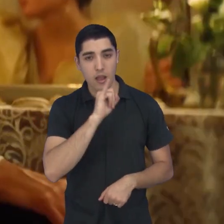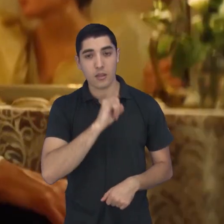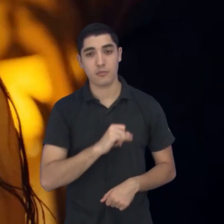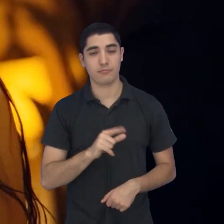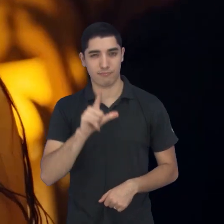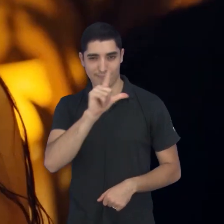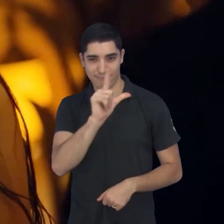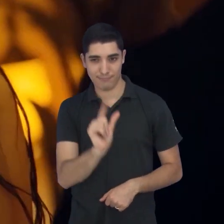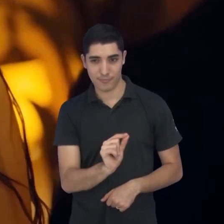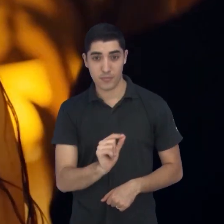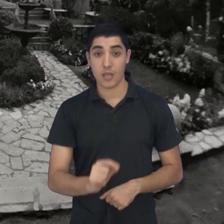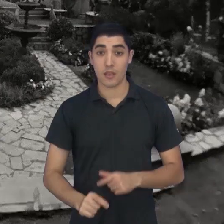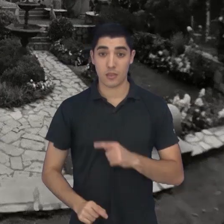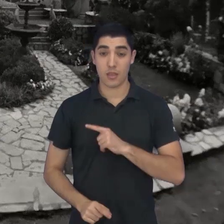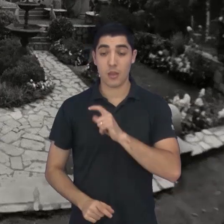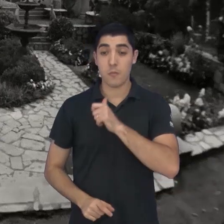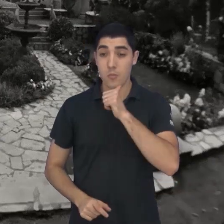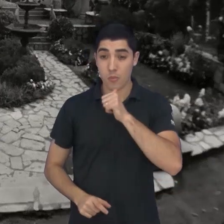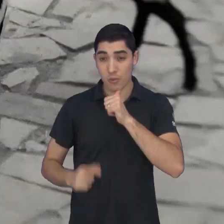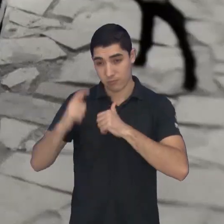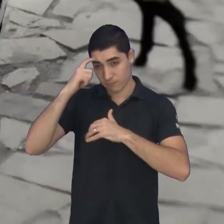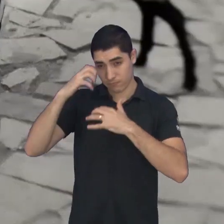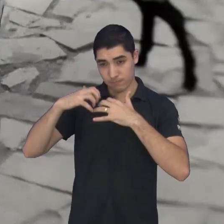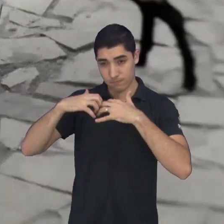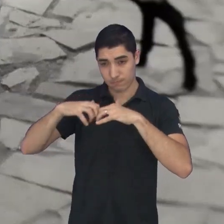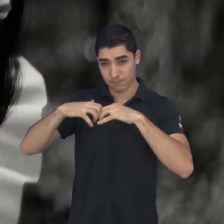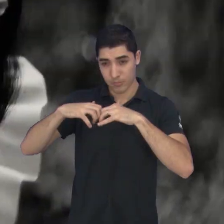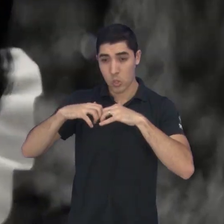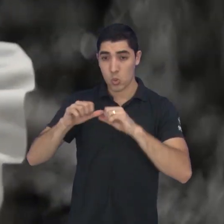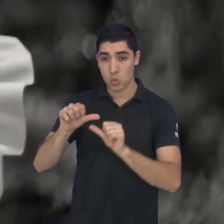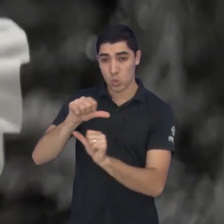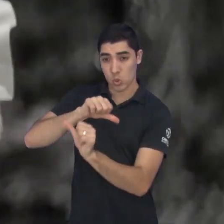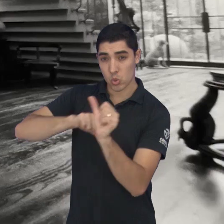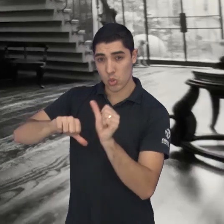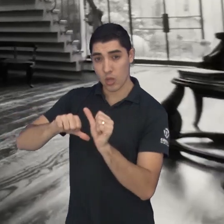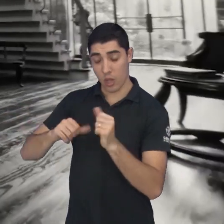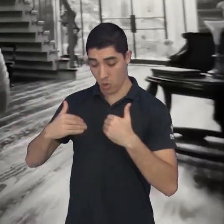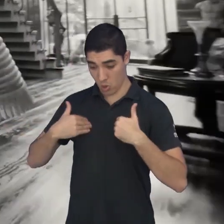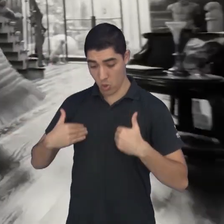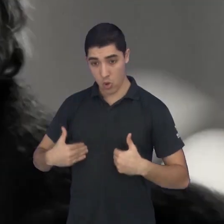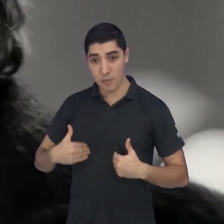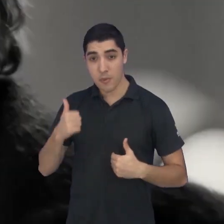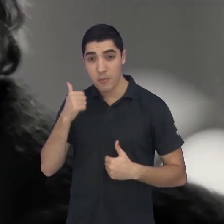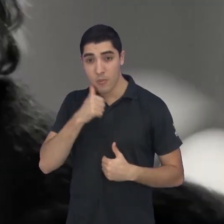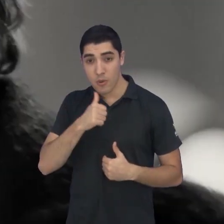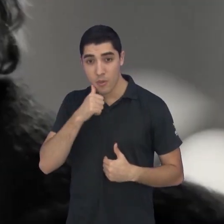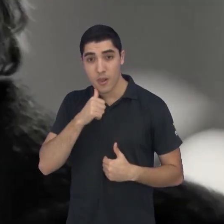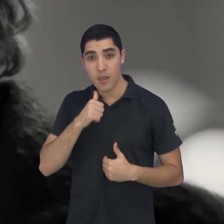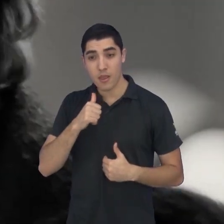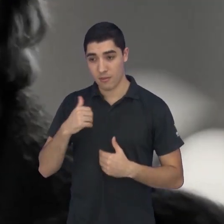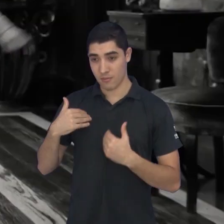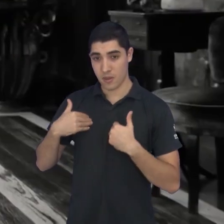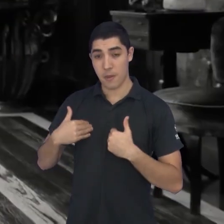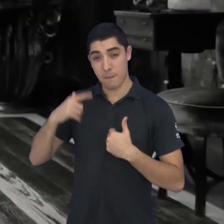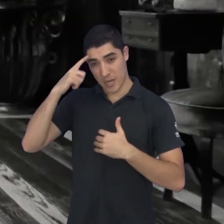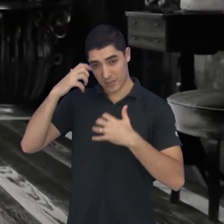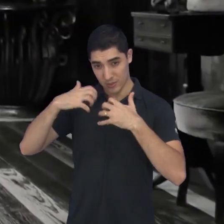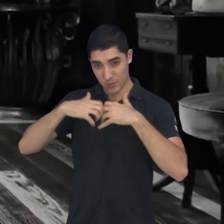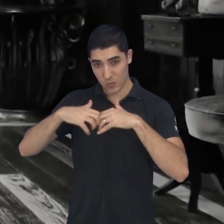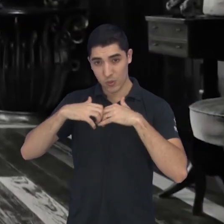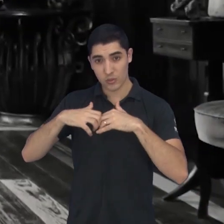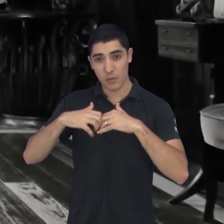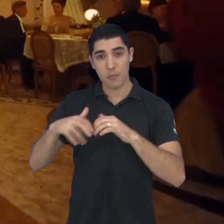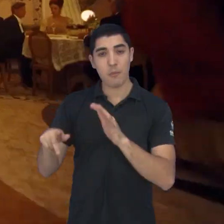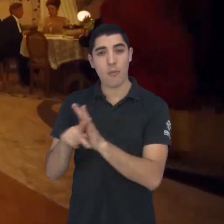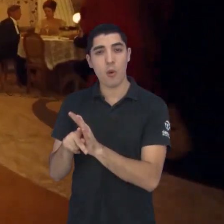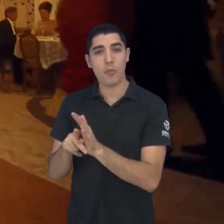tem o cérebro trocado por de um bebê, ou seja, ela está no corpo de uma mulher, num corpo adulto, mas bem